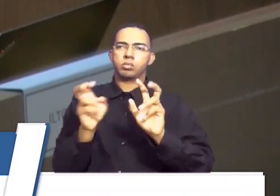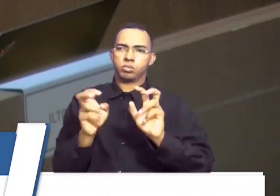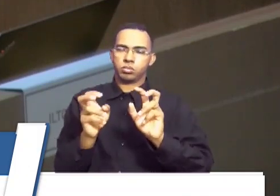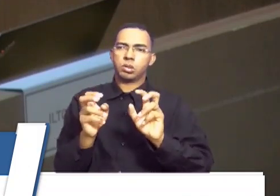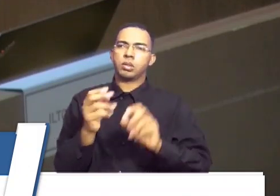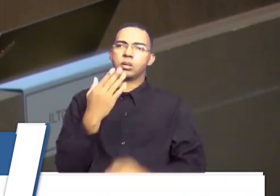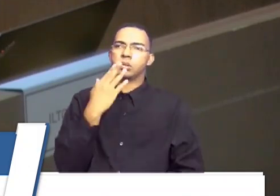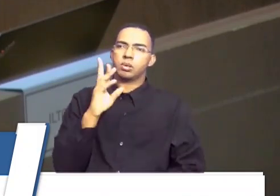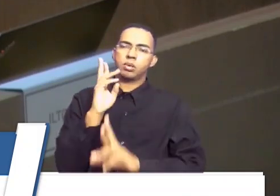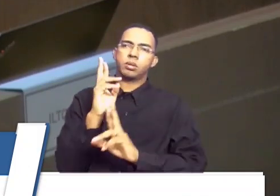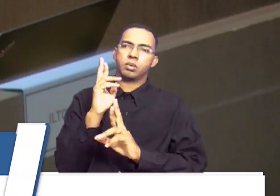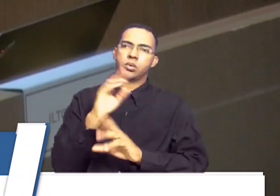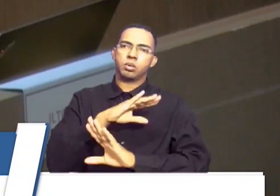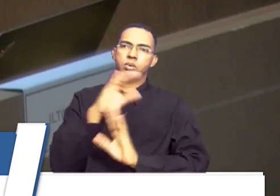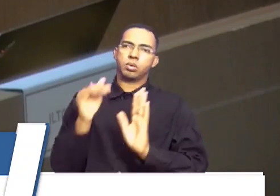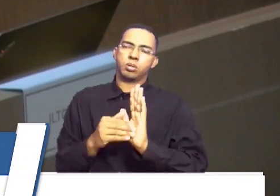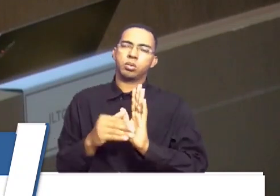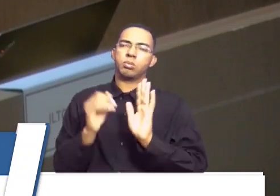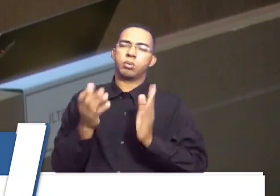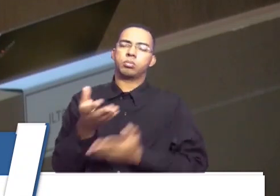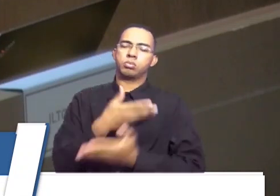todos estejam envolvidos e